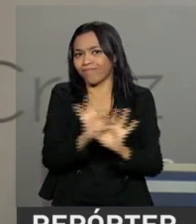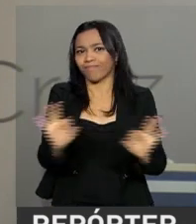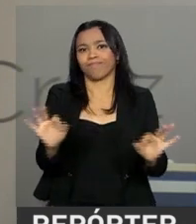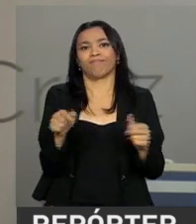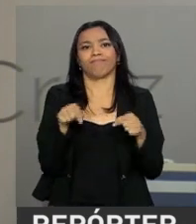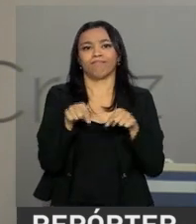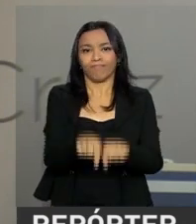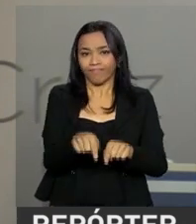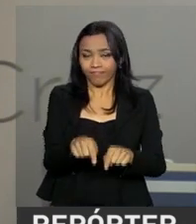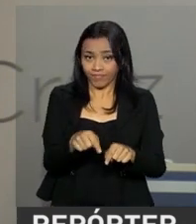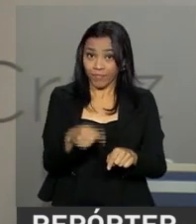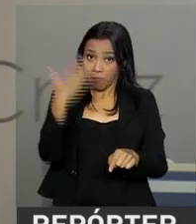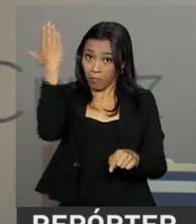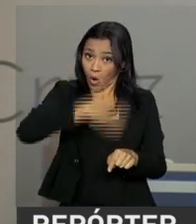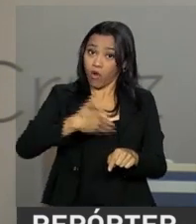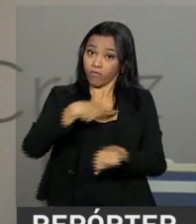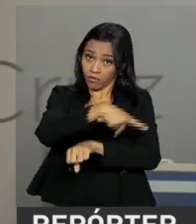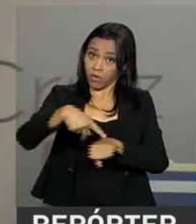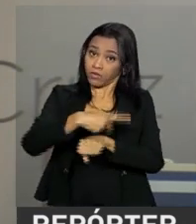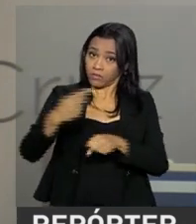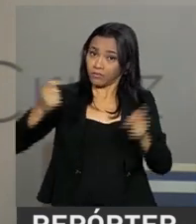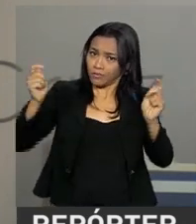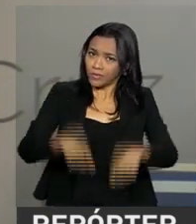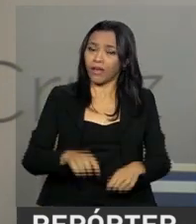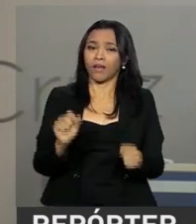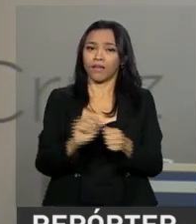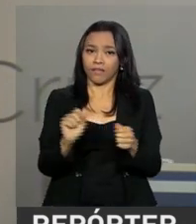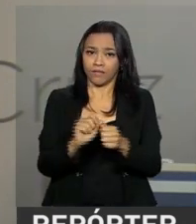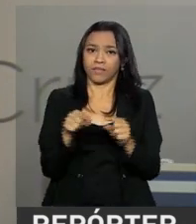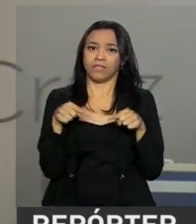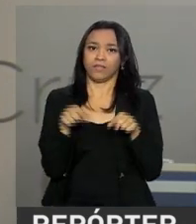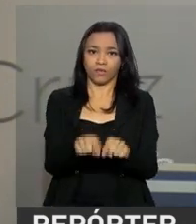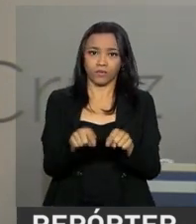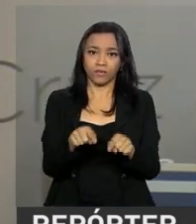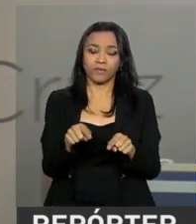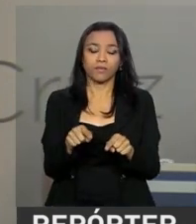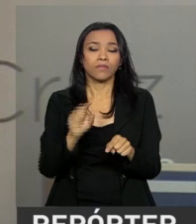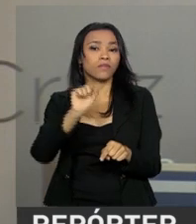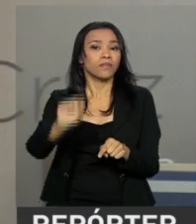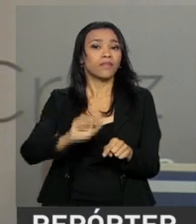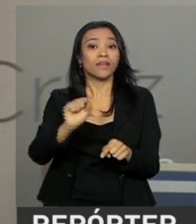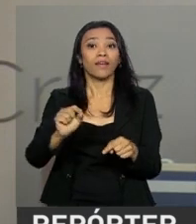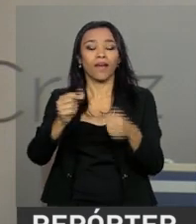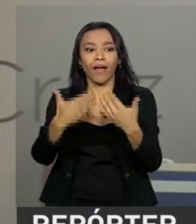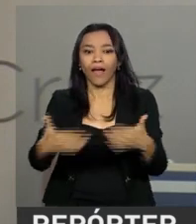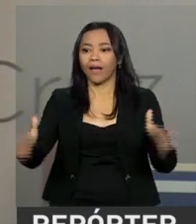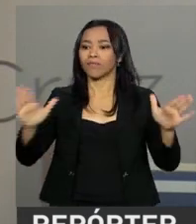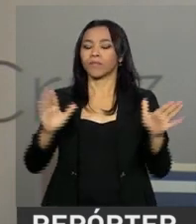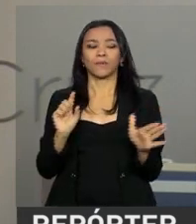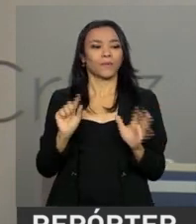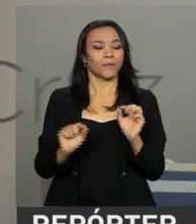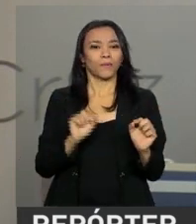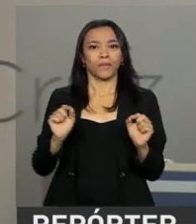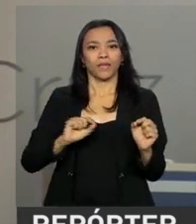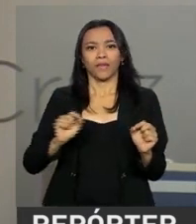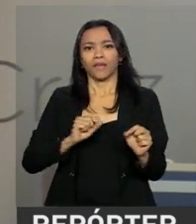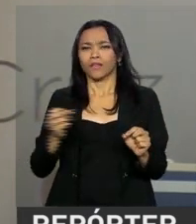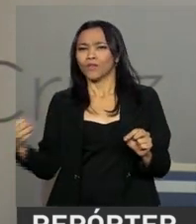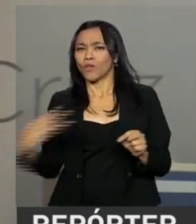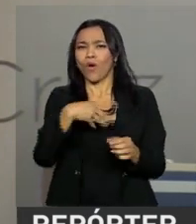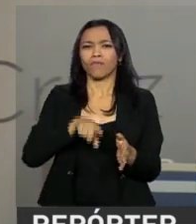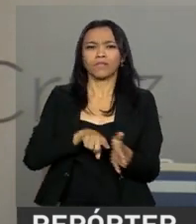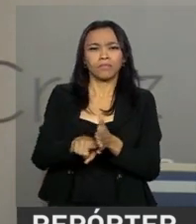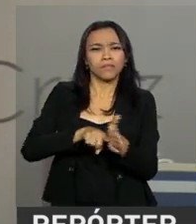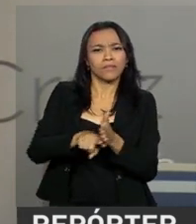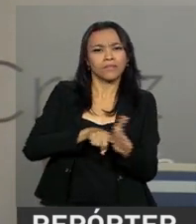lógica mostrando que a gente é capaz de fazer isso e e que abre caminho paraa geração de novas